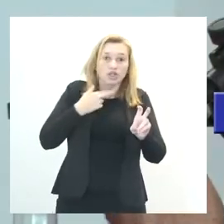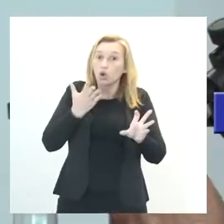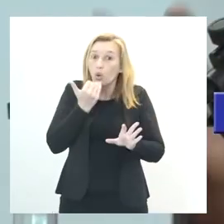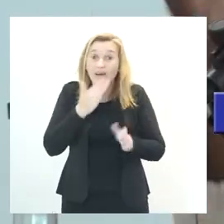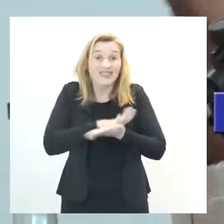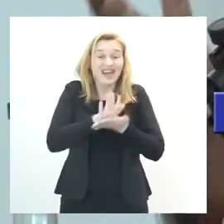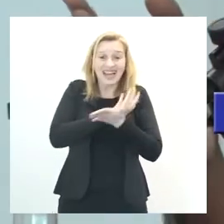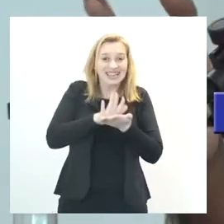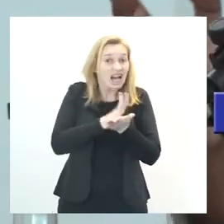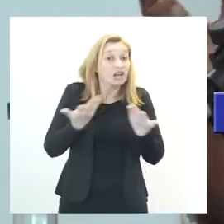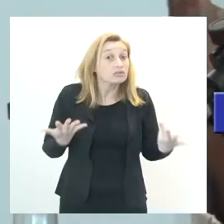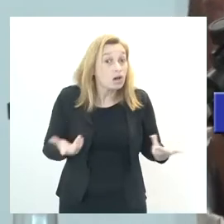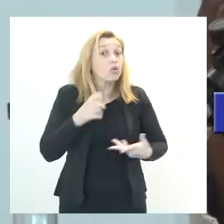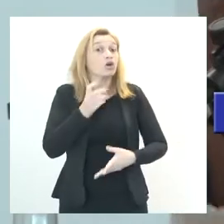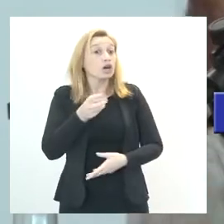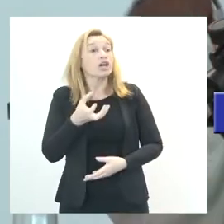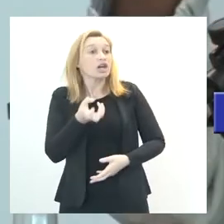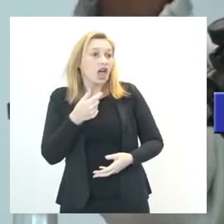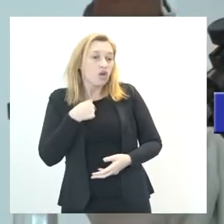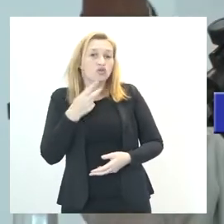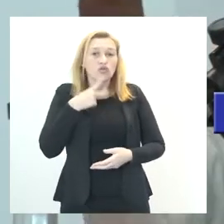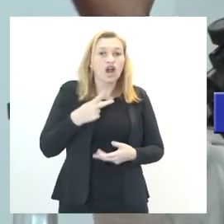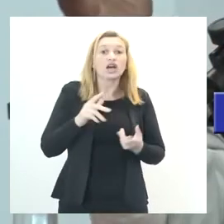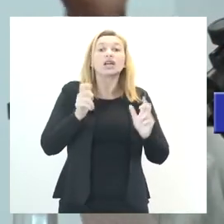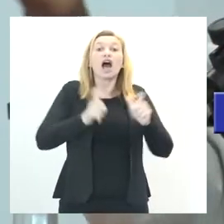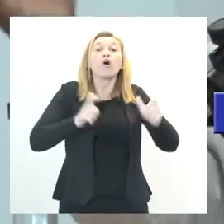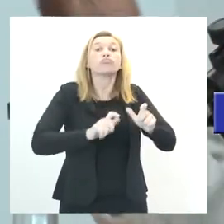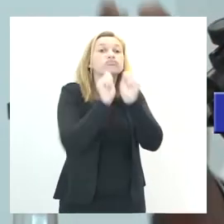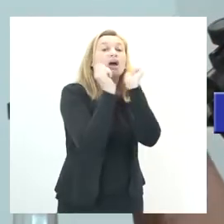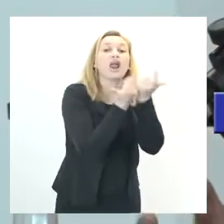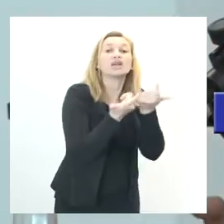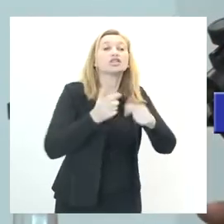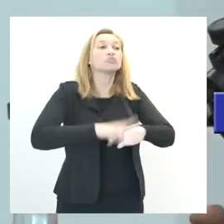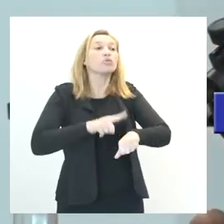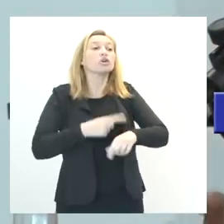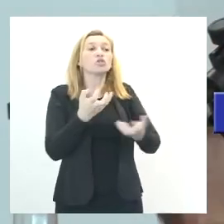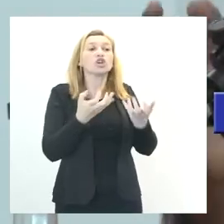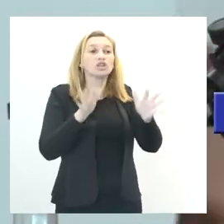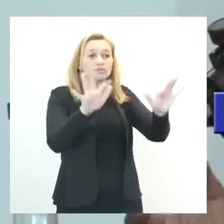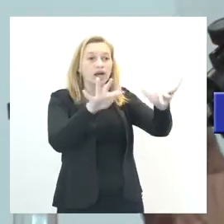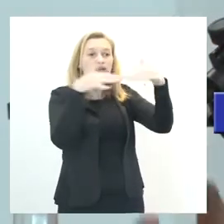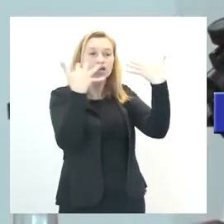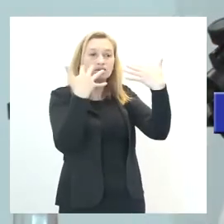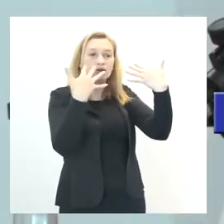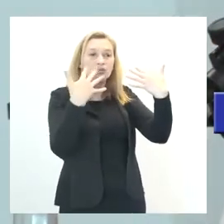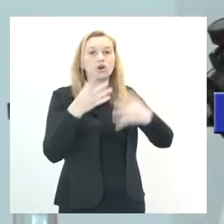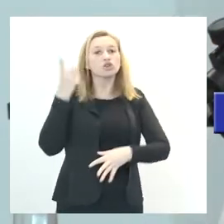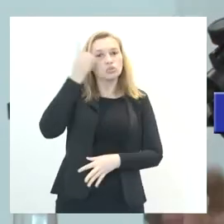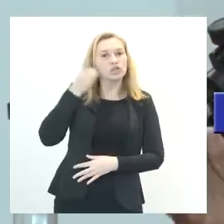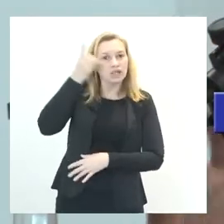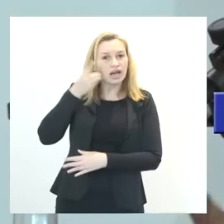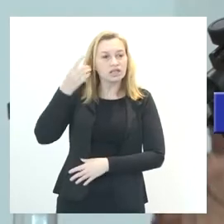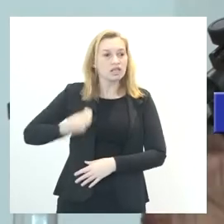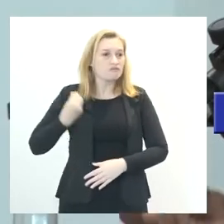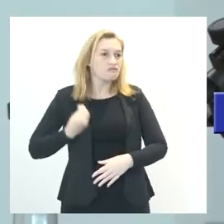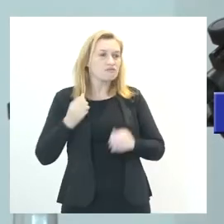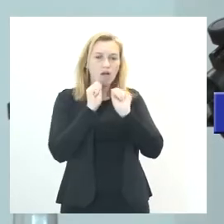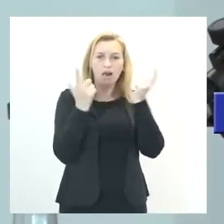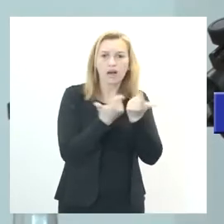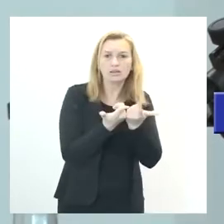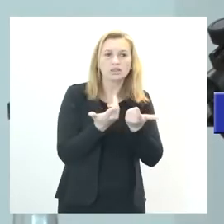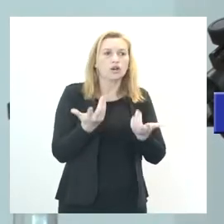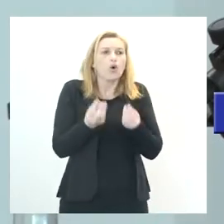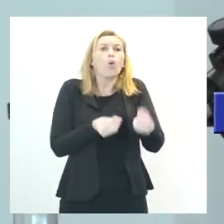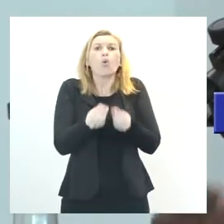é dita não falando onde é que tá alerj nesse momento Essa manutenção relação ao Parlamento da lésbica como é que não se